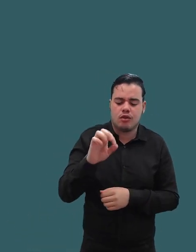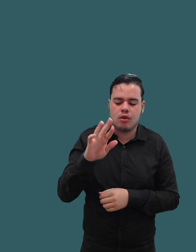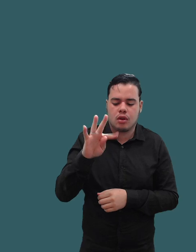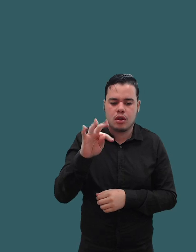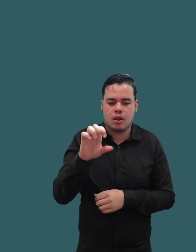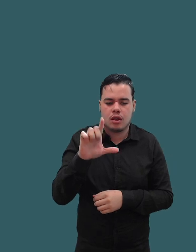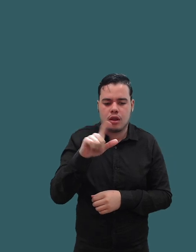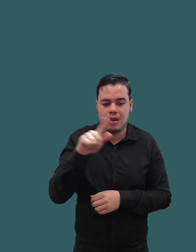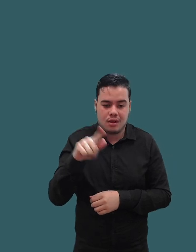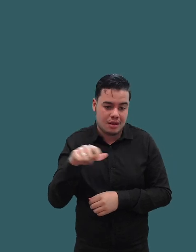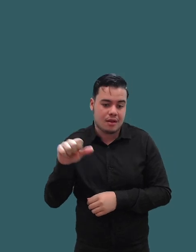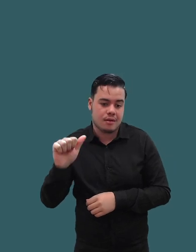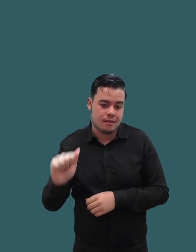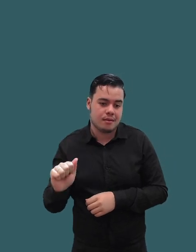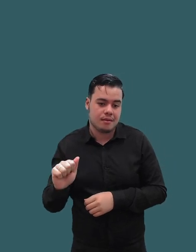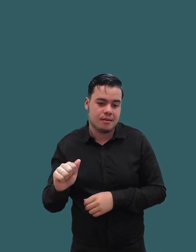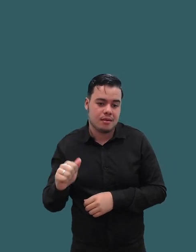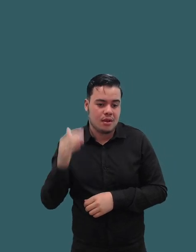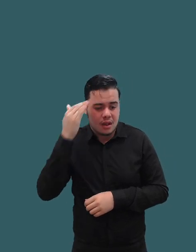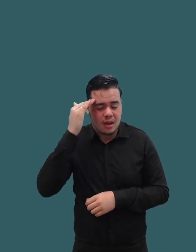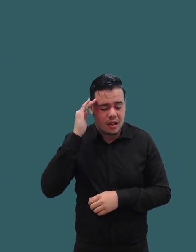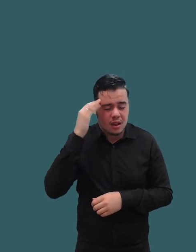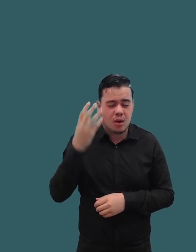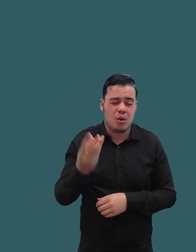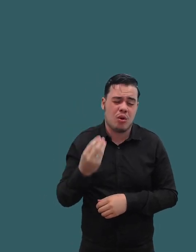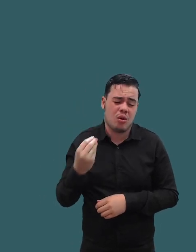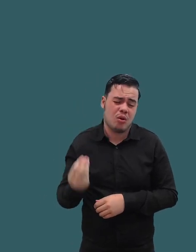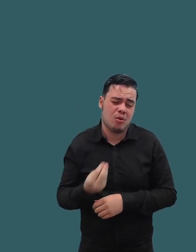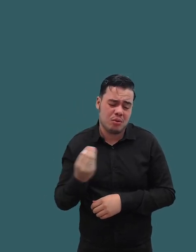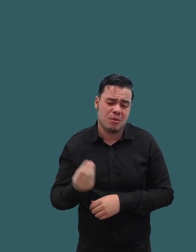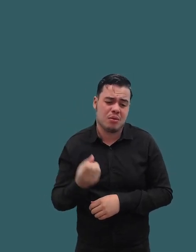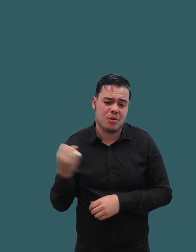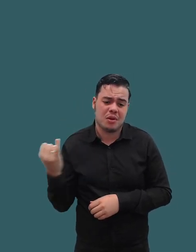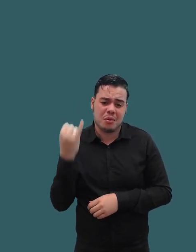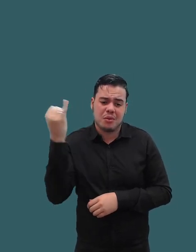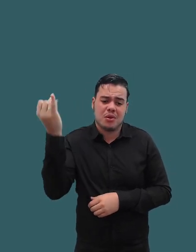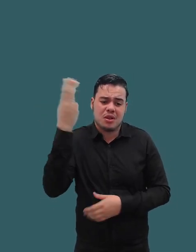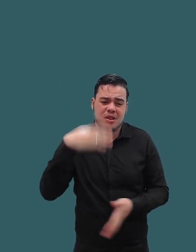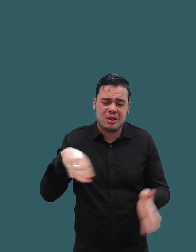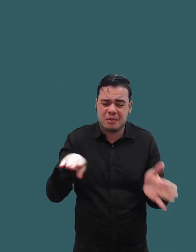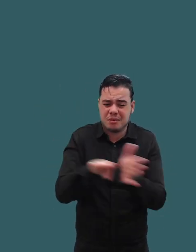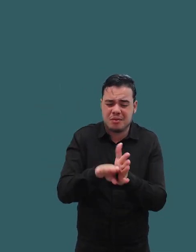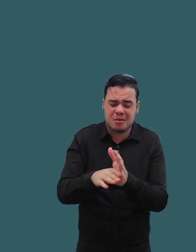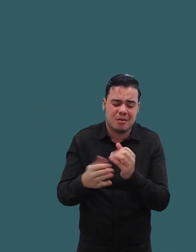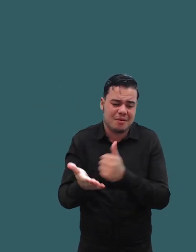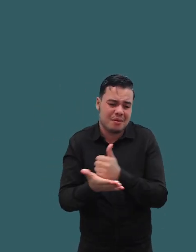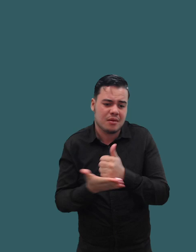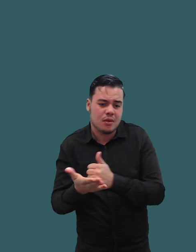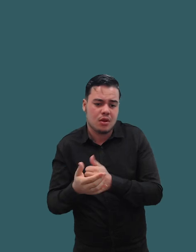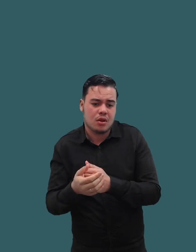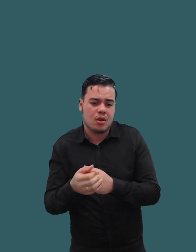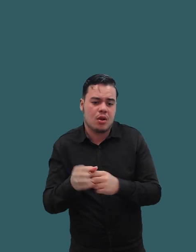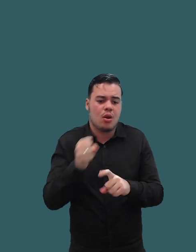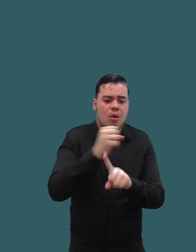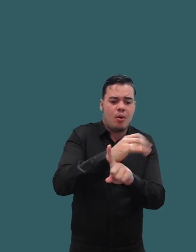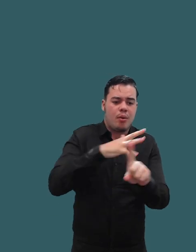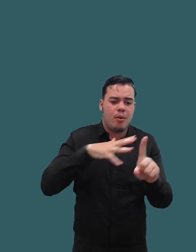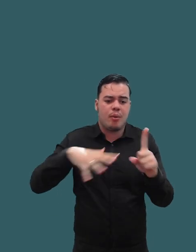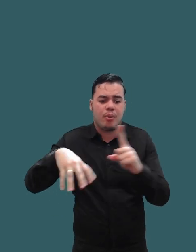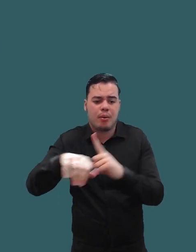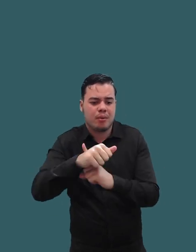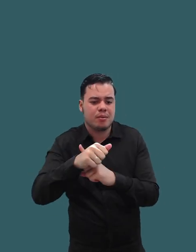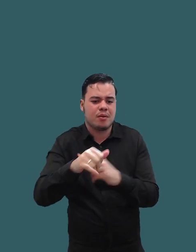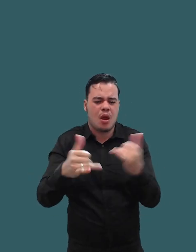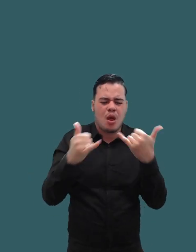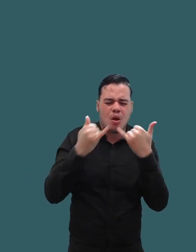gente entender e compreender por que é tão importante e é tão fundamental nós popularizarmos a ciência e a